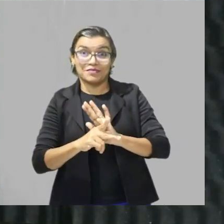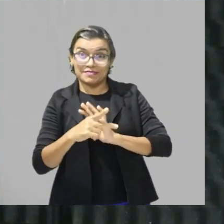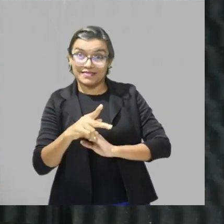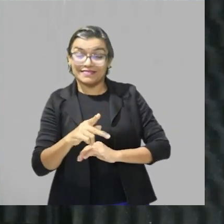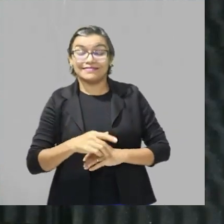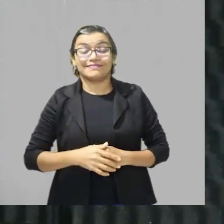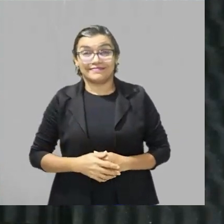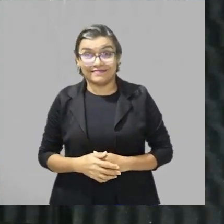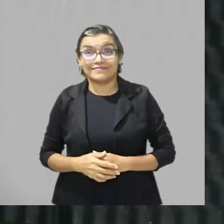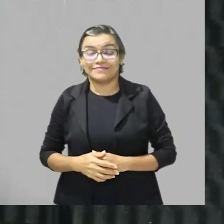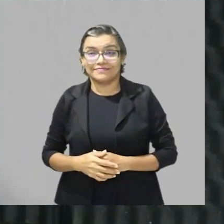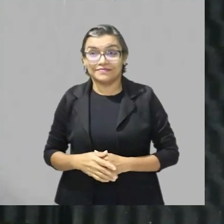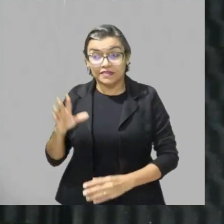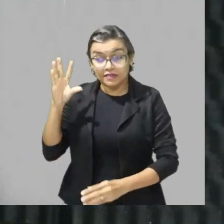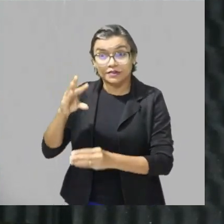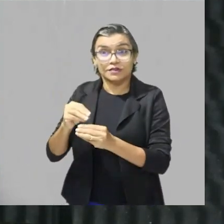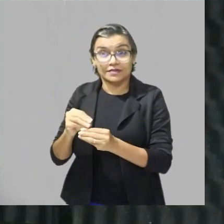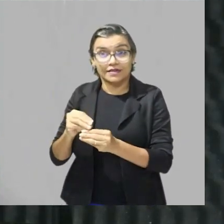sintetizar